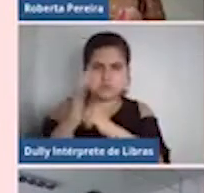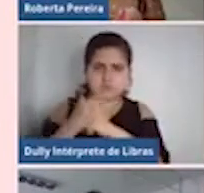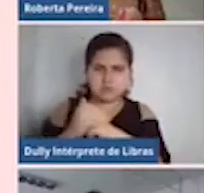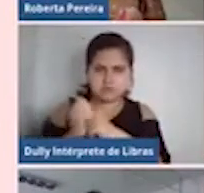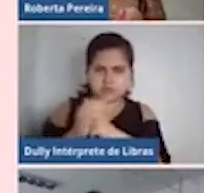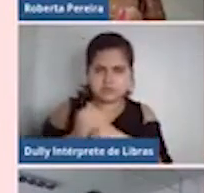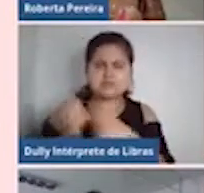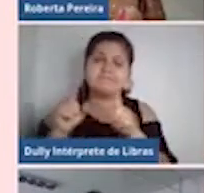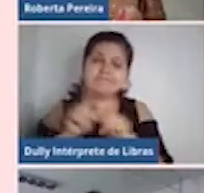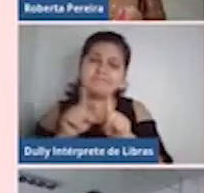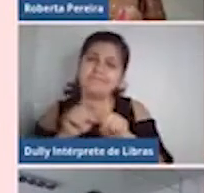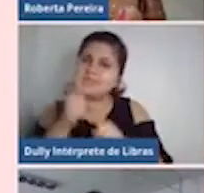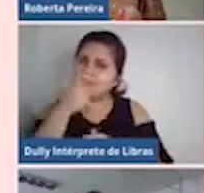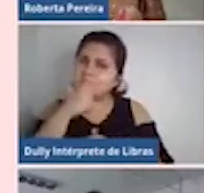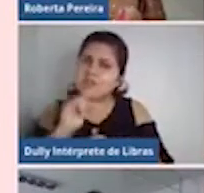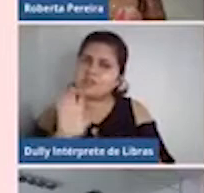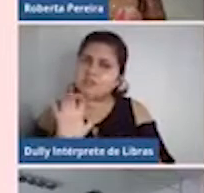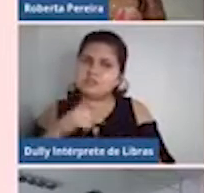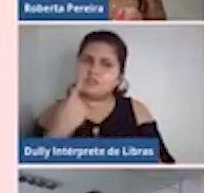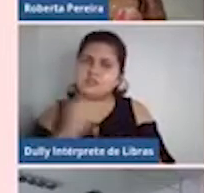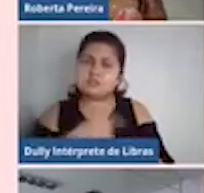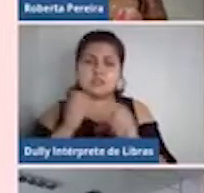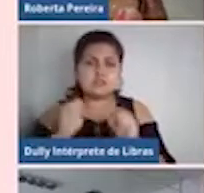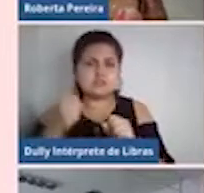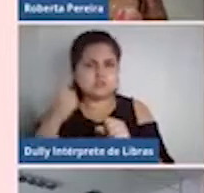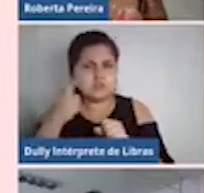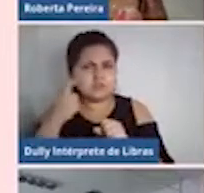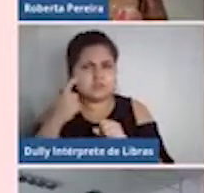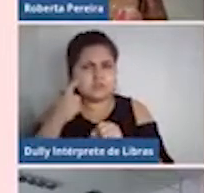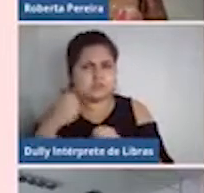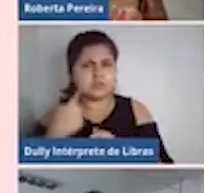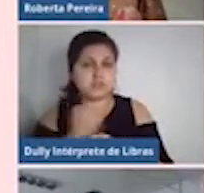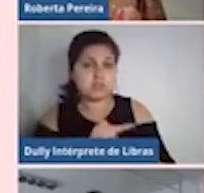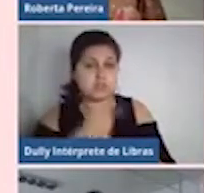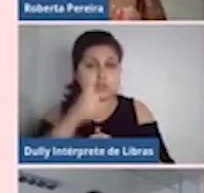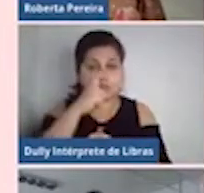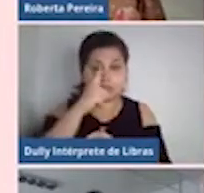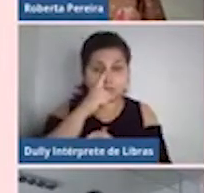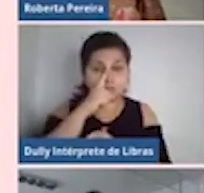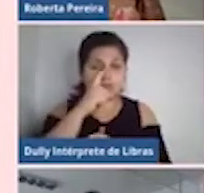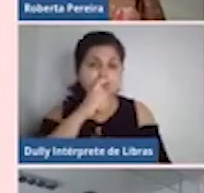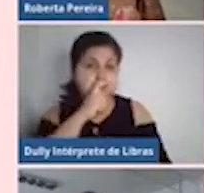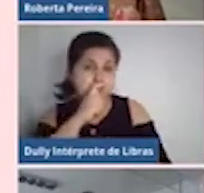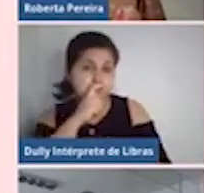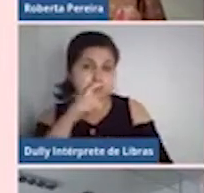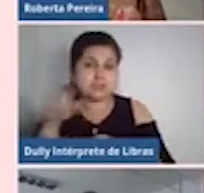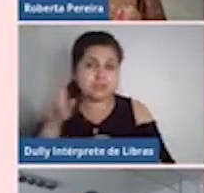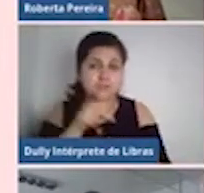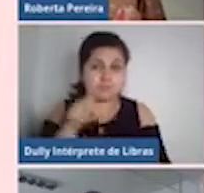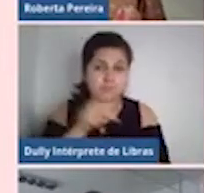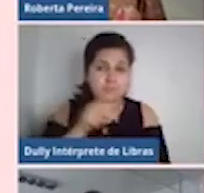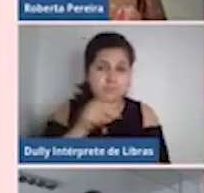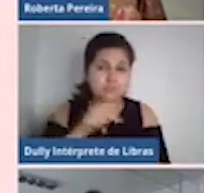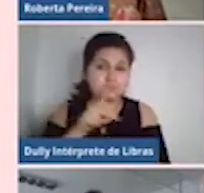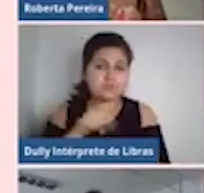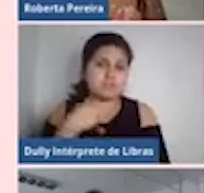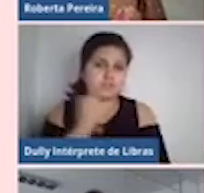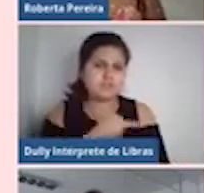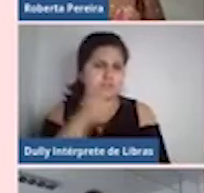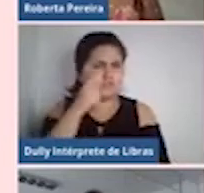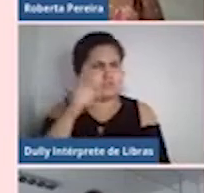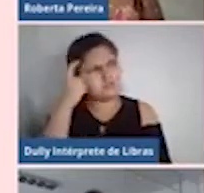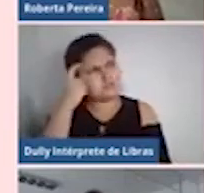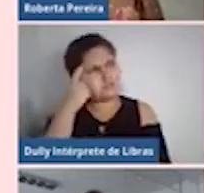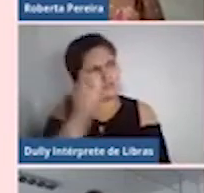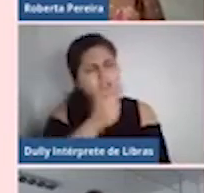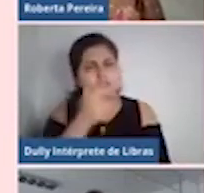né. Então, acho que é isso, assim, que a gente possa pensar nós, mães, os pais, os professores, né, que a gente possa pensar que não